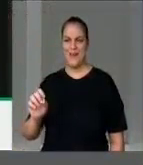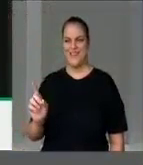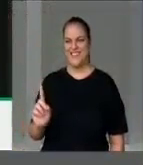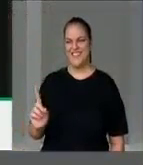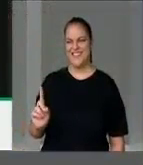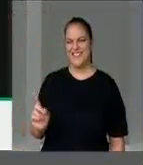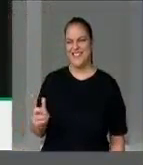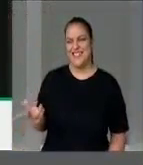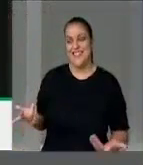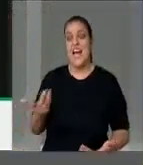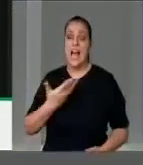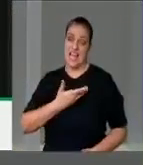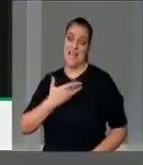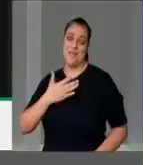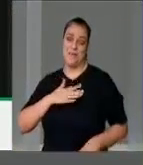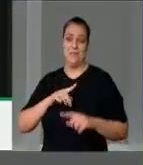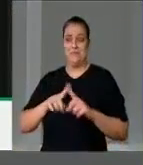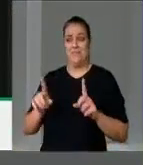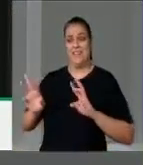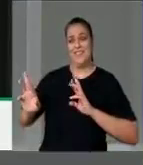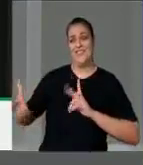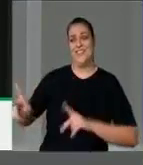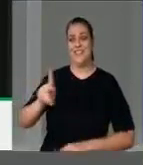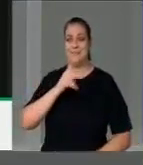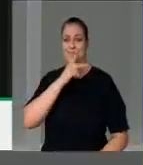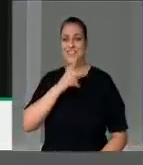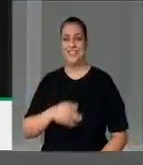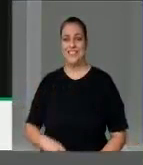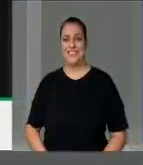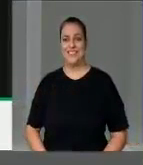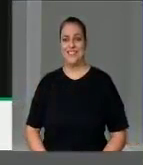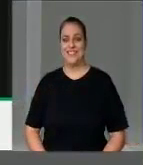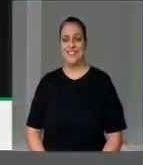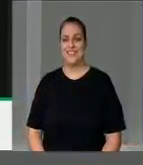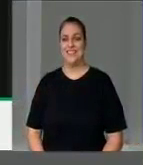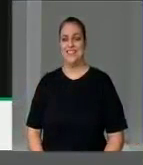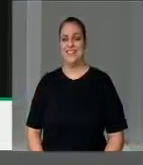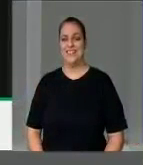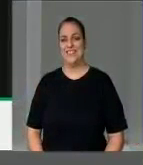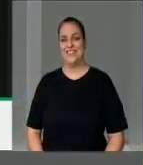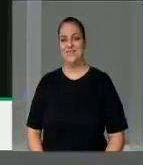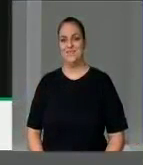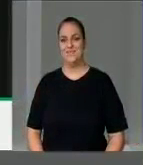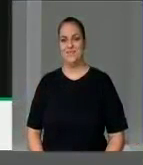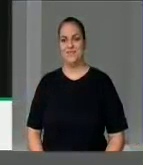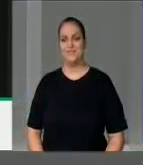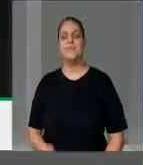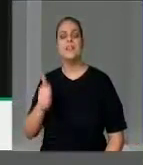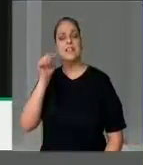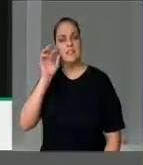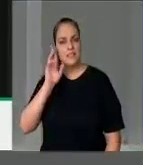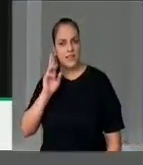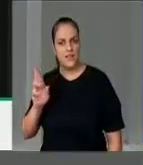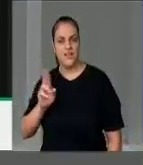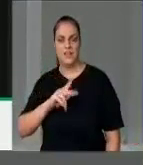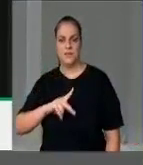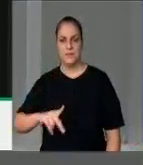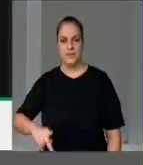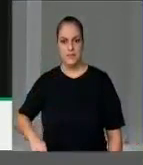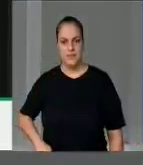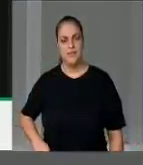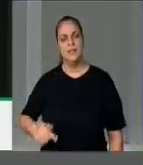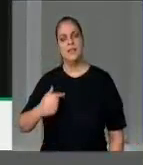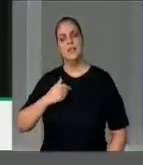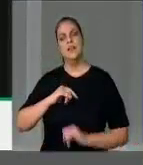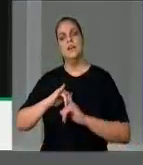mas quero dizer a Vossa Excelência, senhora presidente, a todos